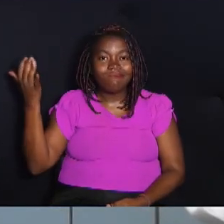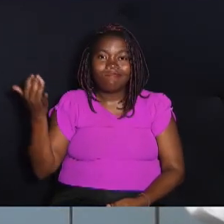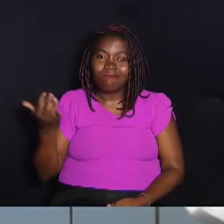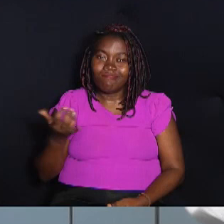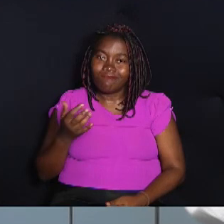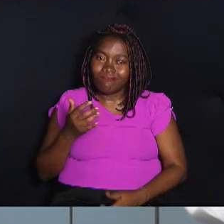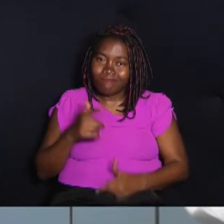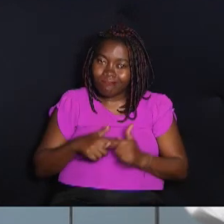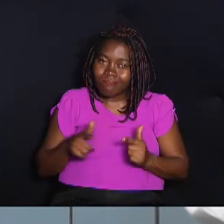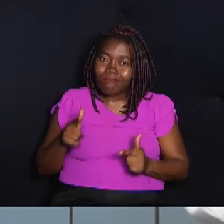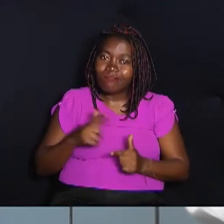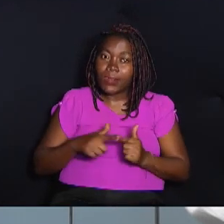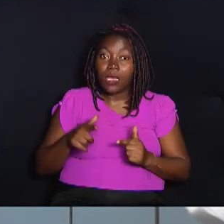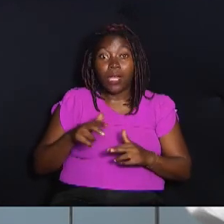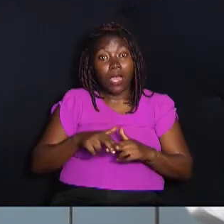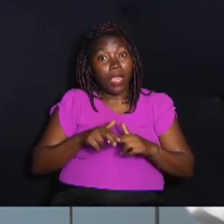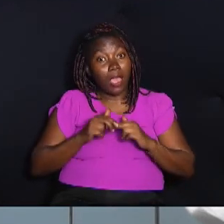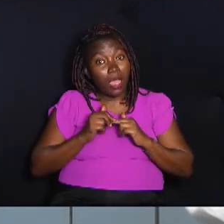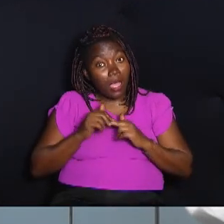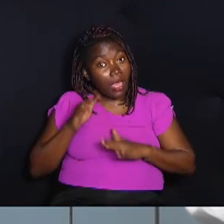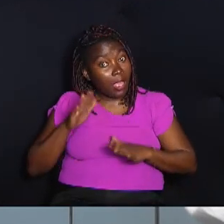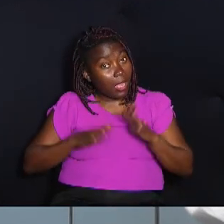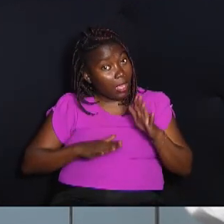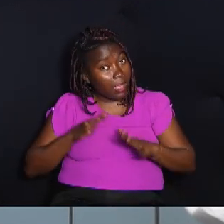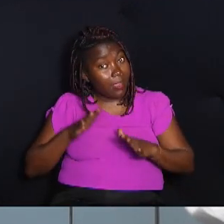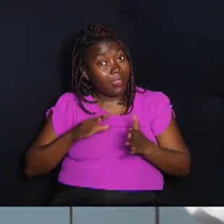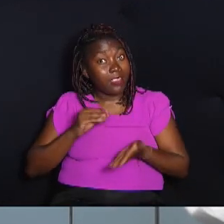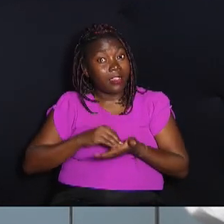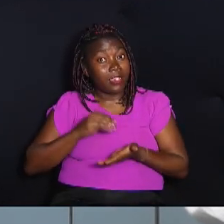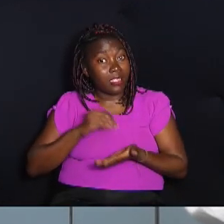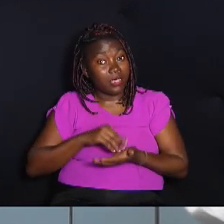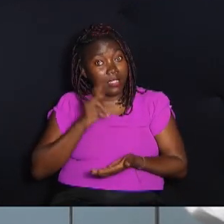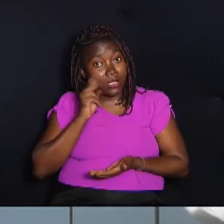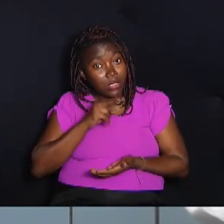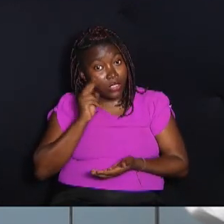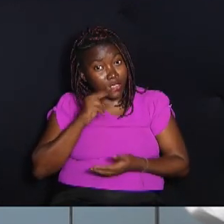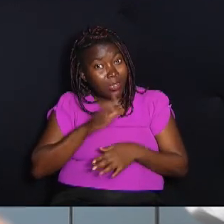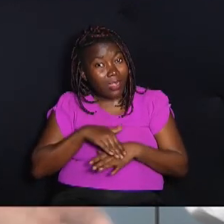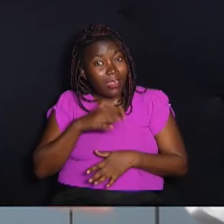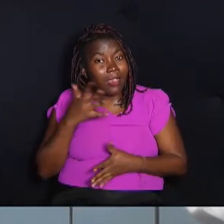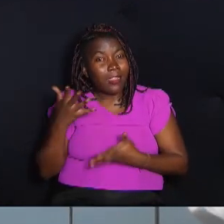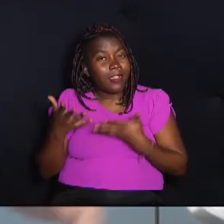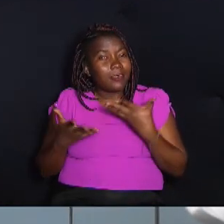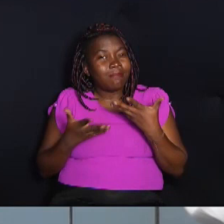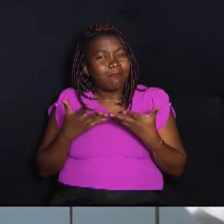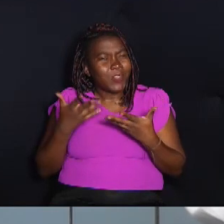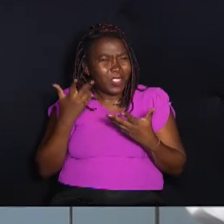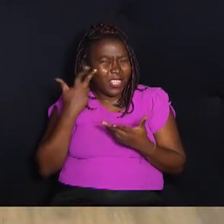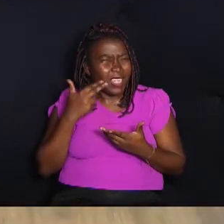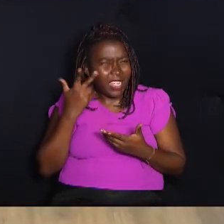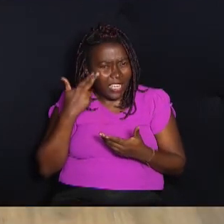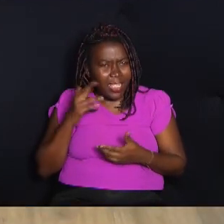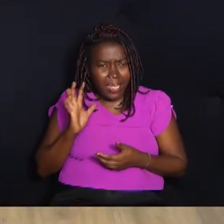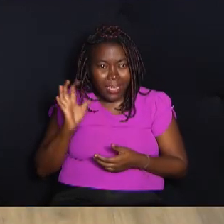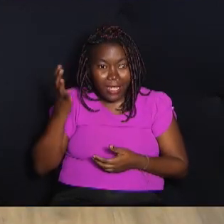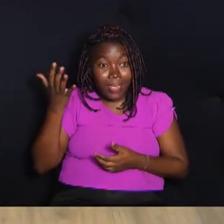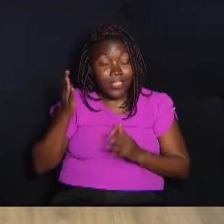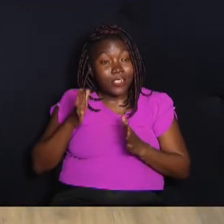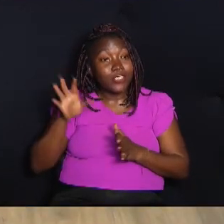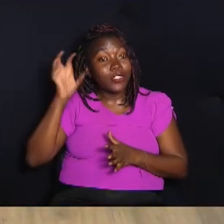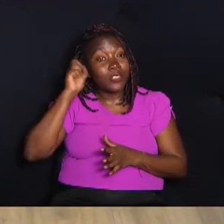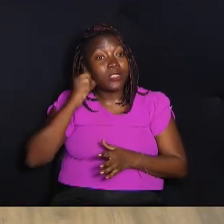acontecendo por talvez uma falta de olhar mais... Normaliza, acho que as situações, né? Eu já escutei